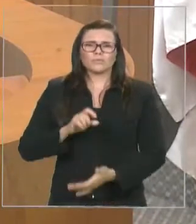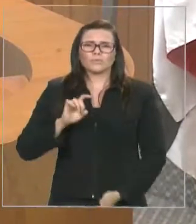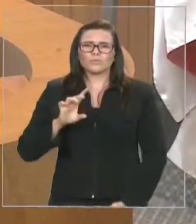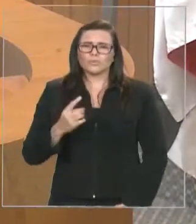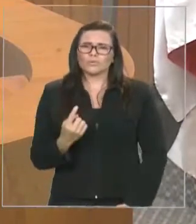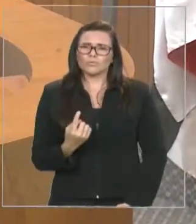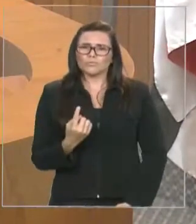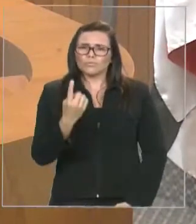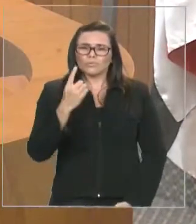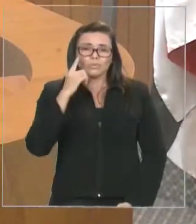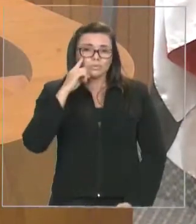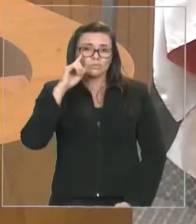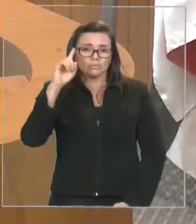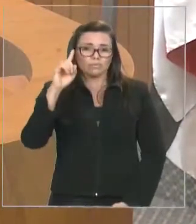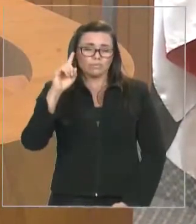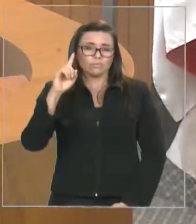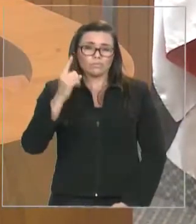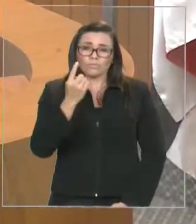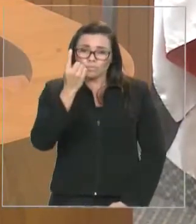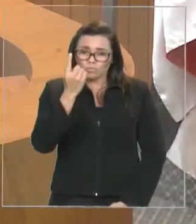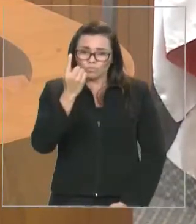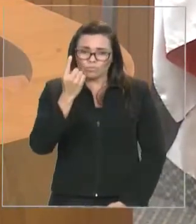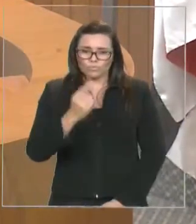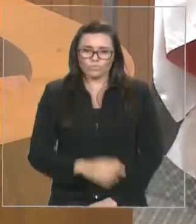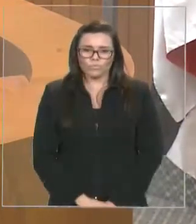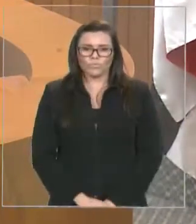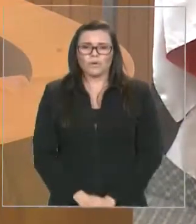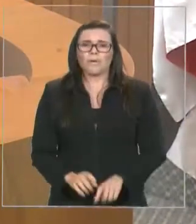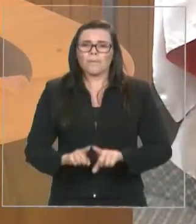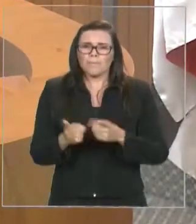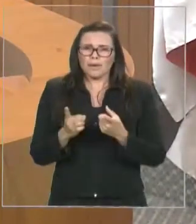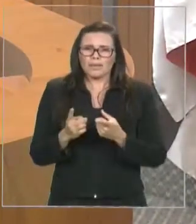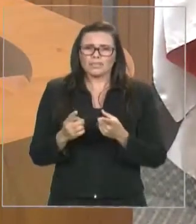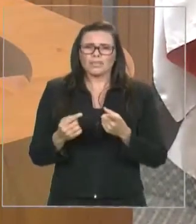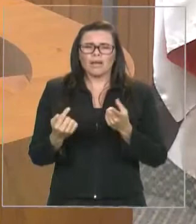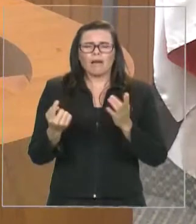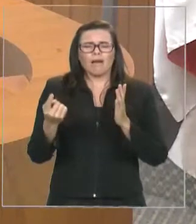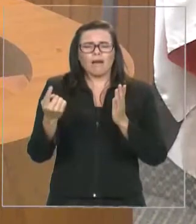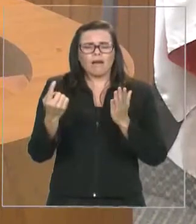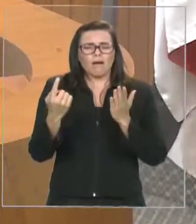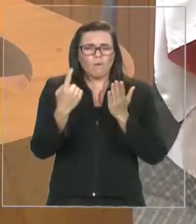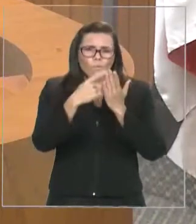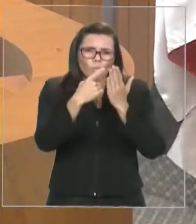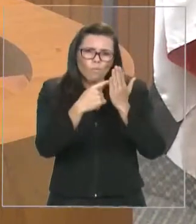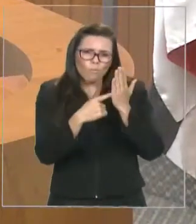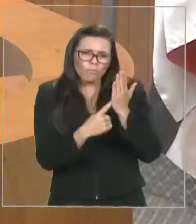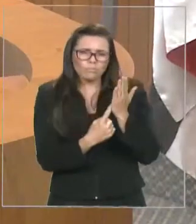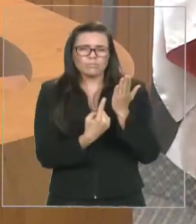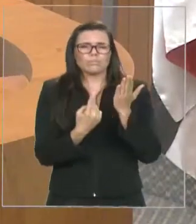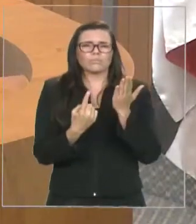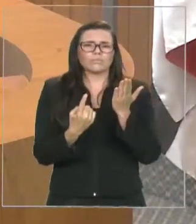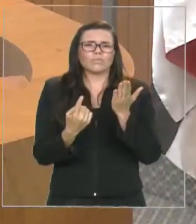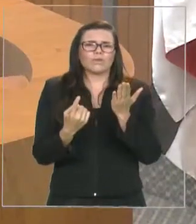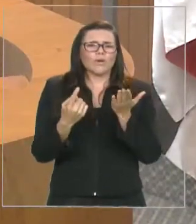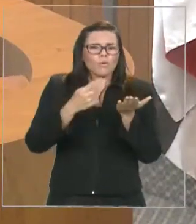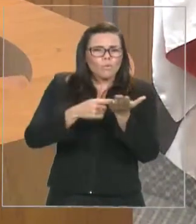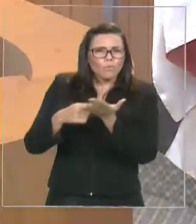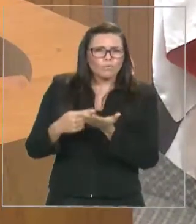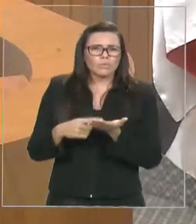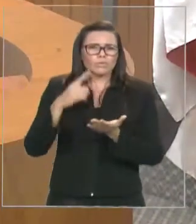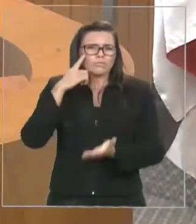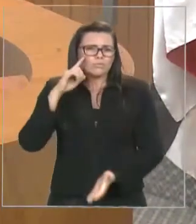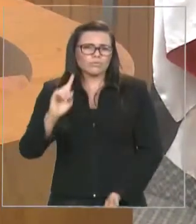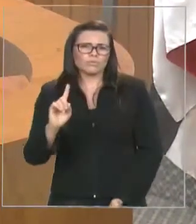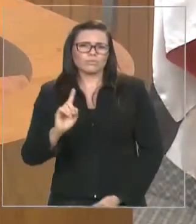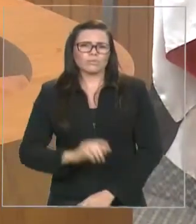que recebem dinheiro naquele banco. Com escalonamento de dias, nós evitaremos as grandes filas, nós evitaremos que as